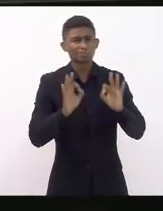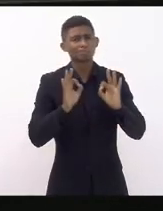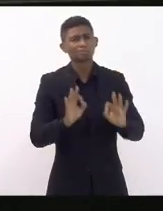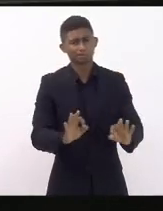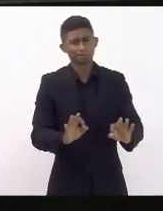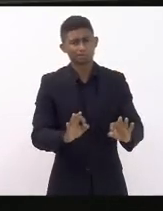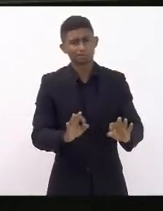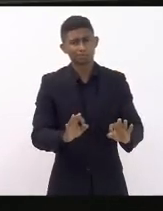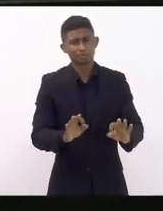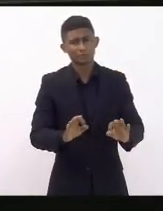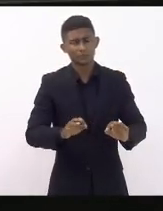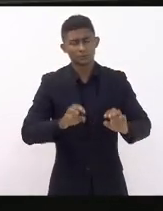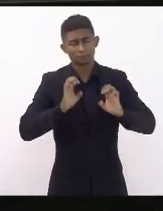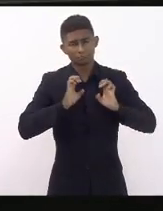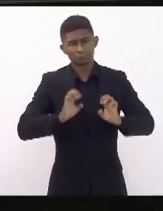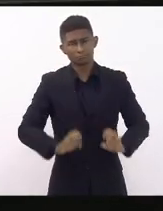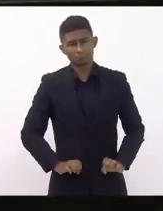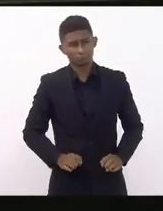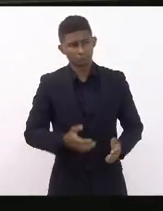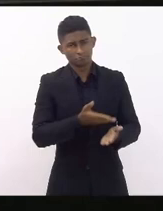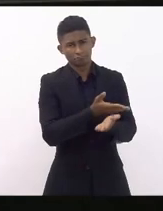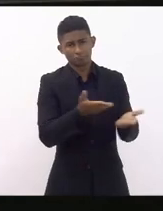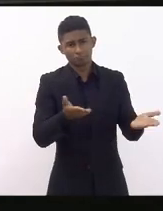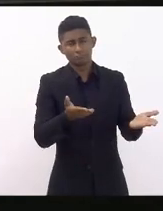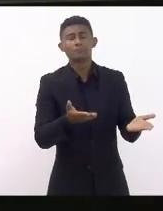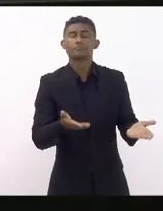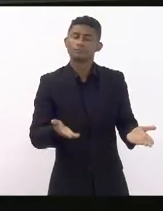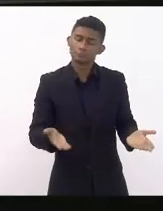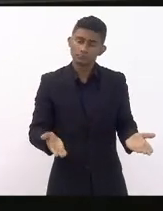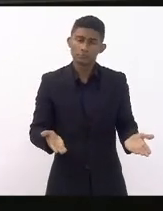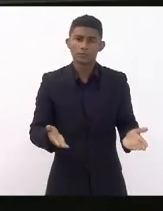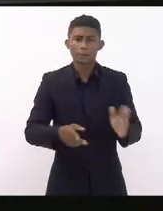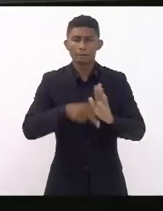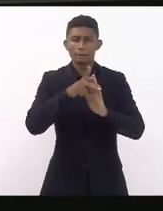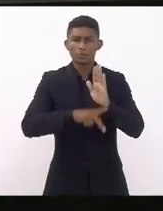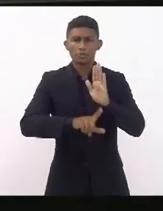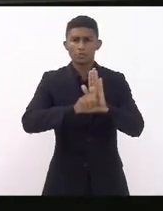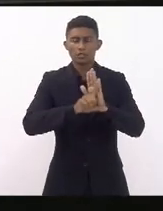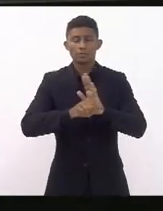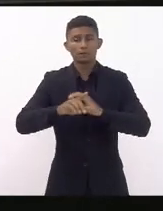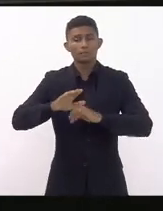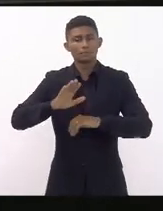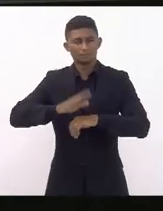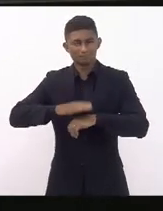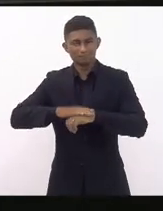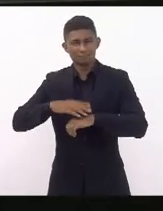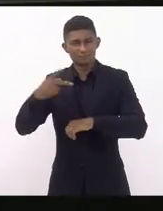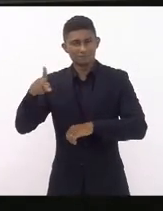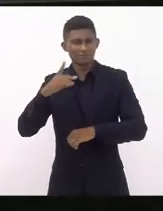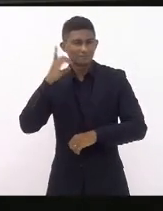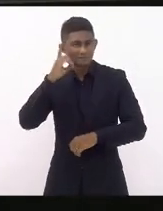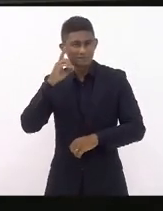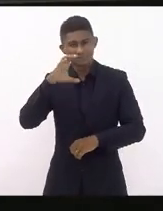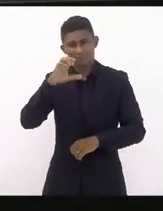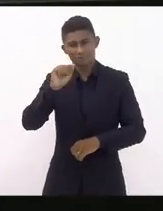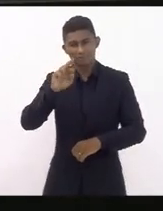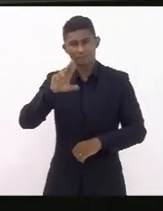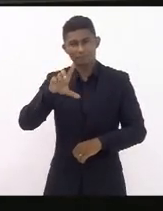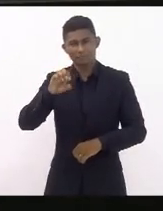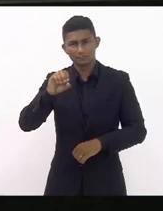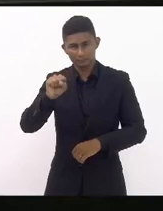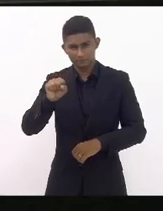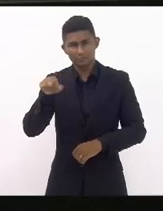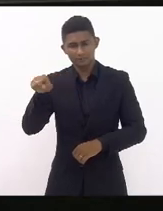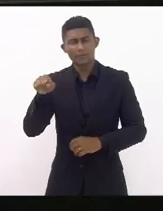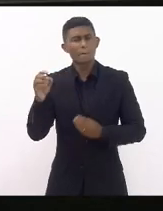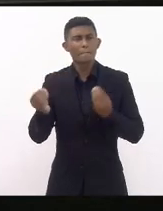presos, que, no caso, essas presas. E o projeto do deputado Carlos Macedo, vem trazer exatamente a